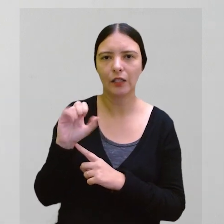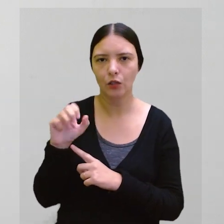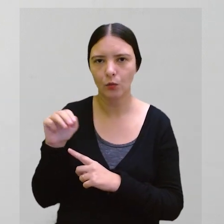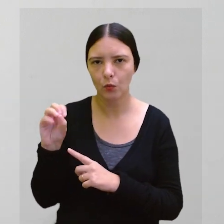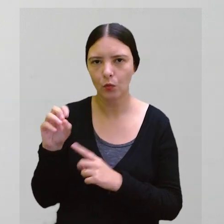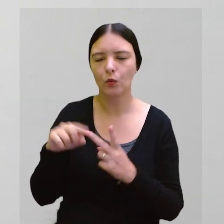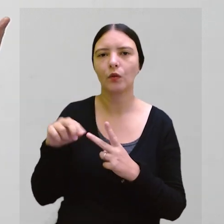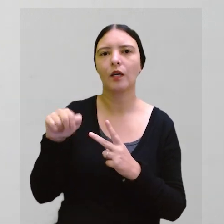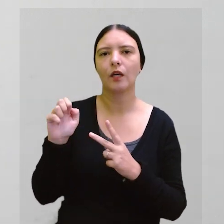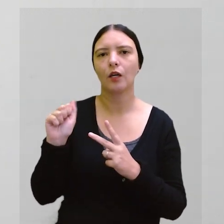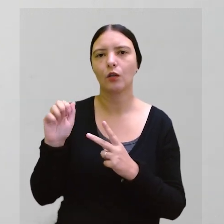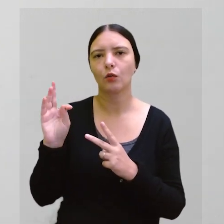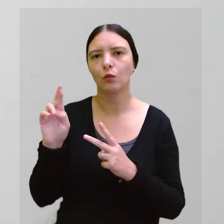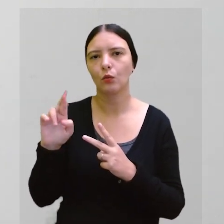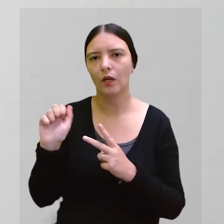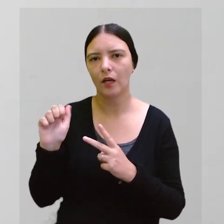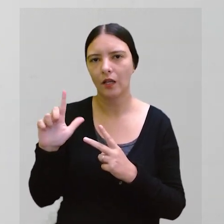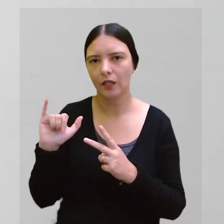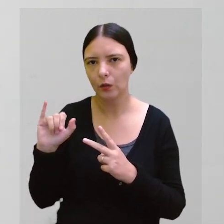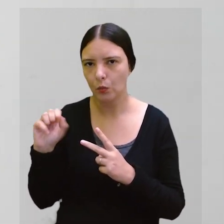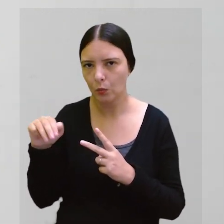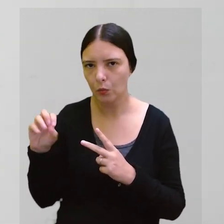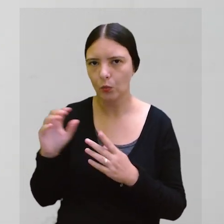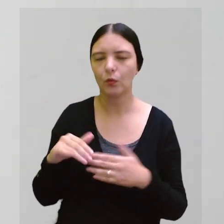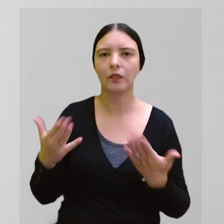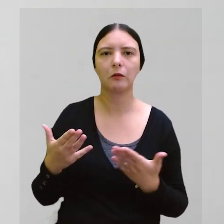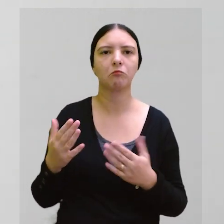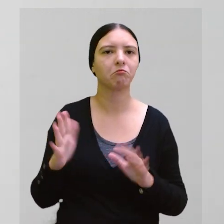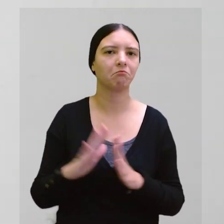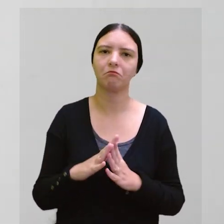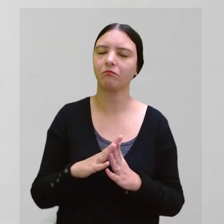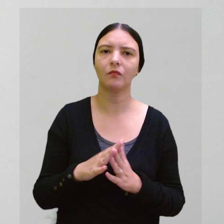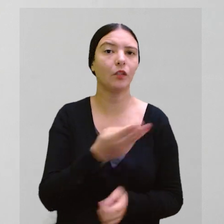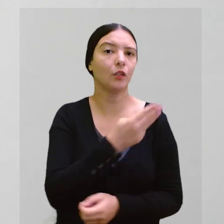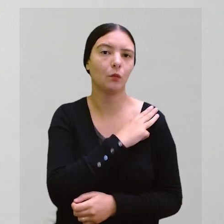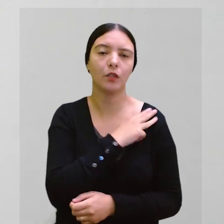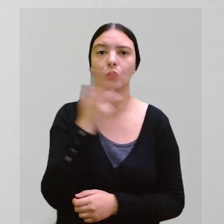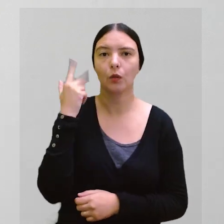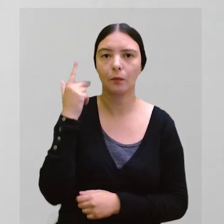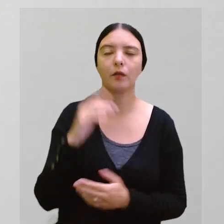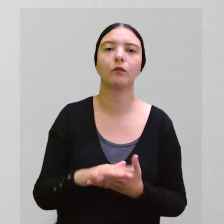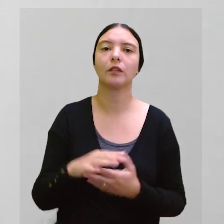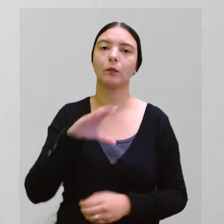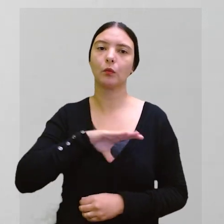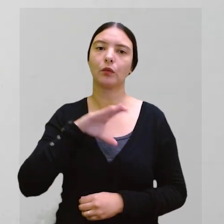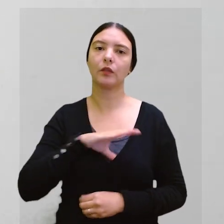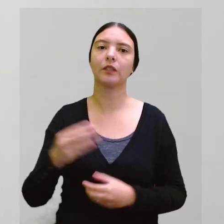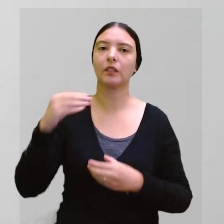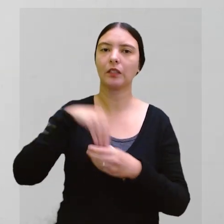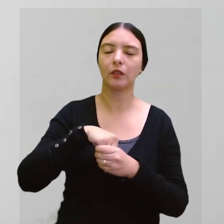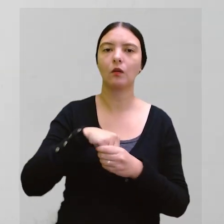Então, pessoal falando que a escola tem a formação normal, né, a regular, e que na cadeira de língua portuguesa